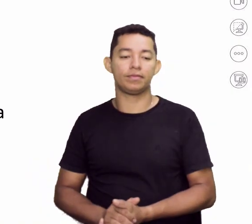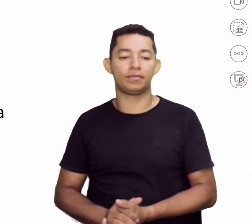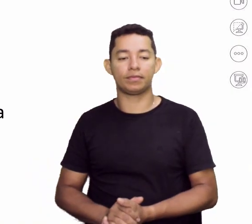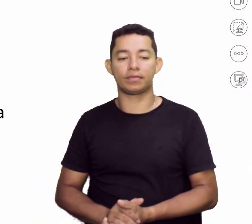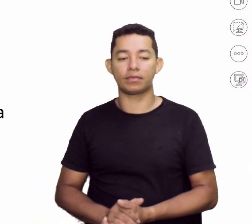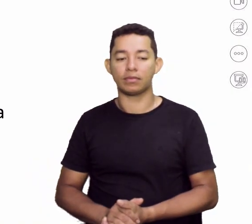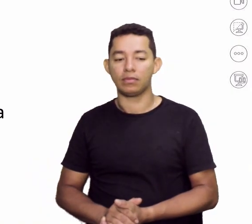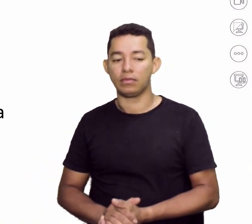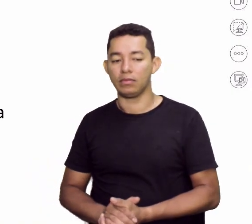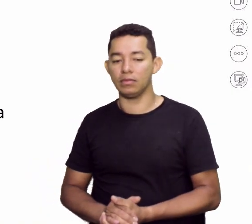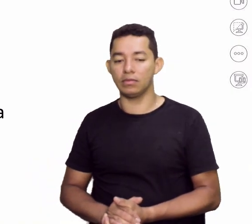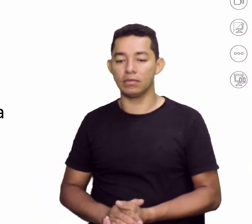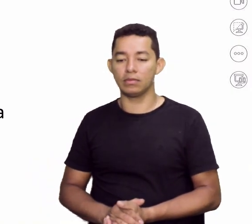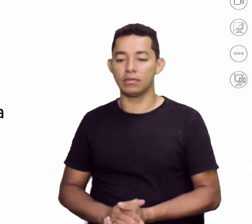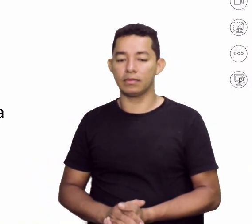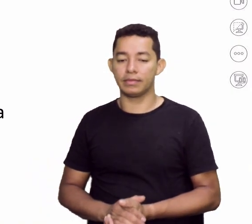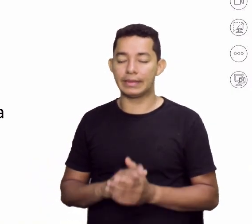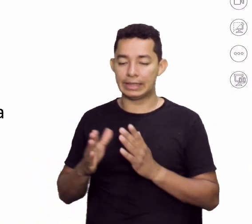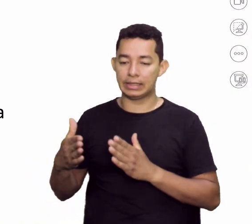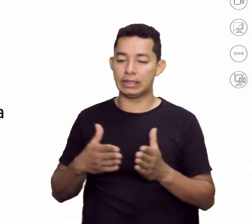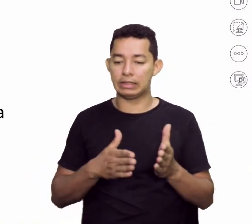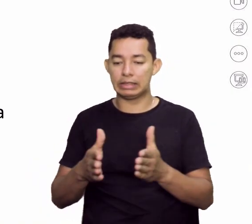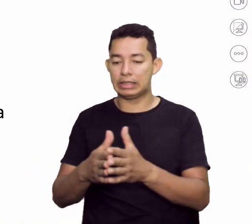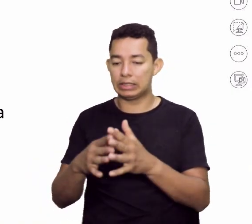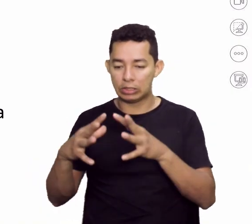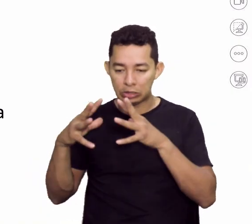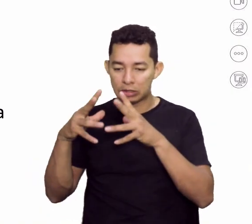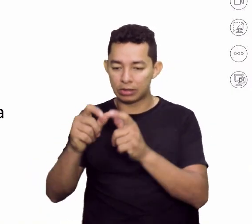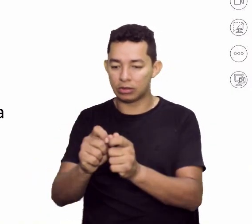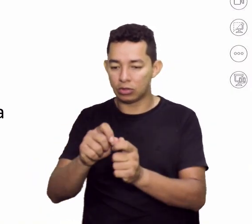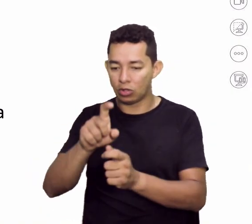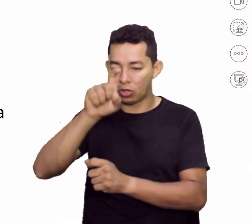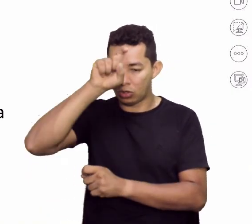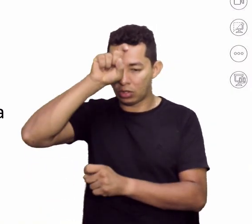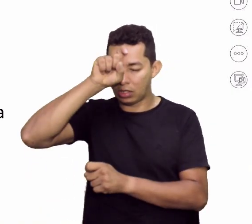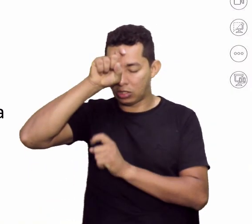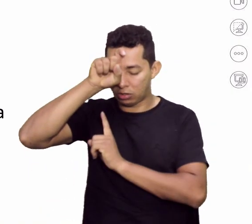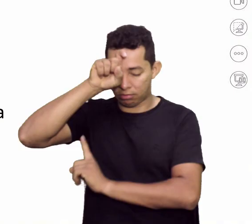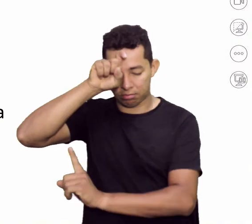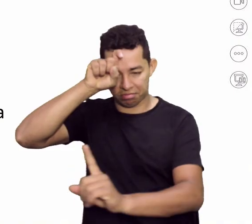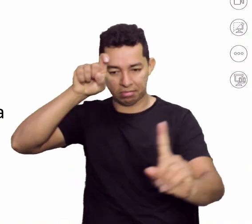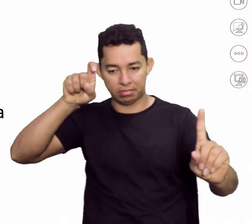Então, é um rio que corta todo o Egito e que,